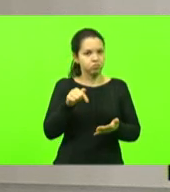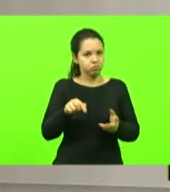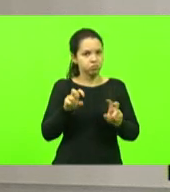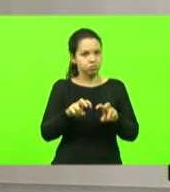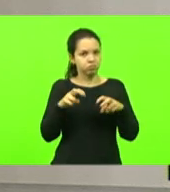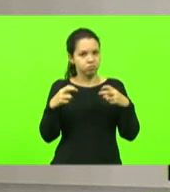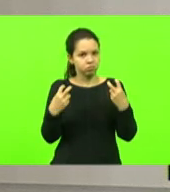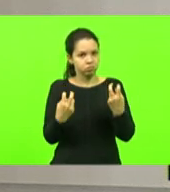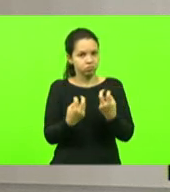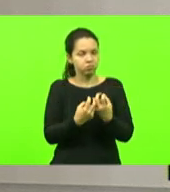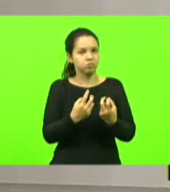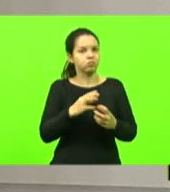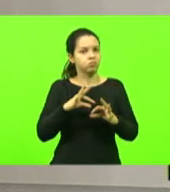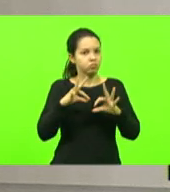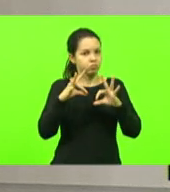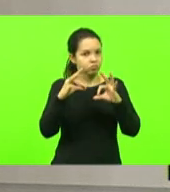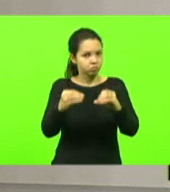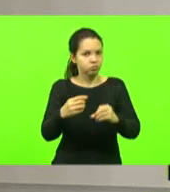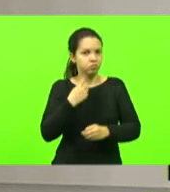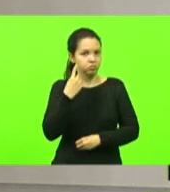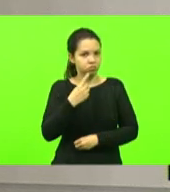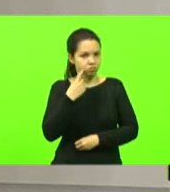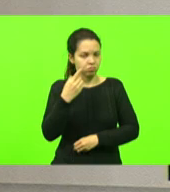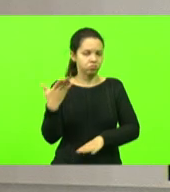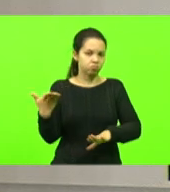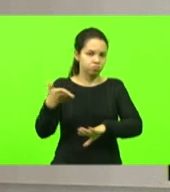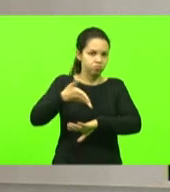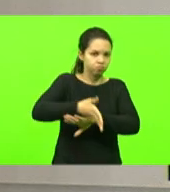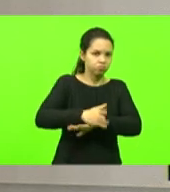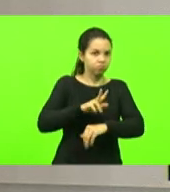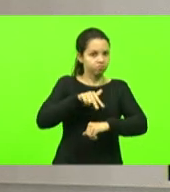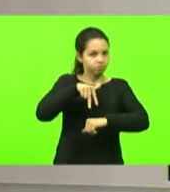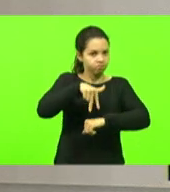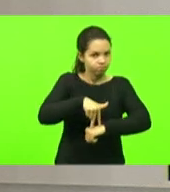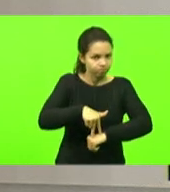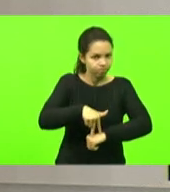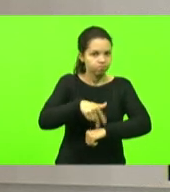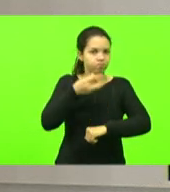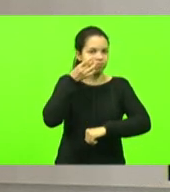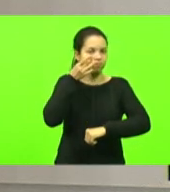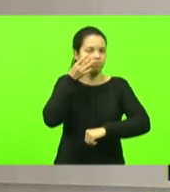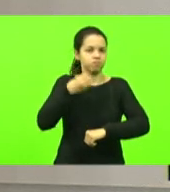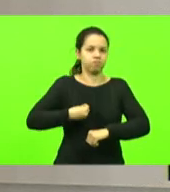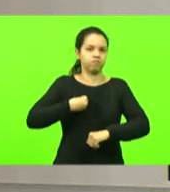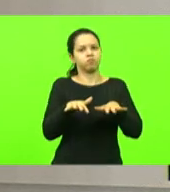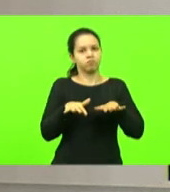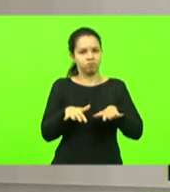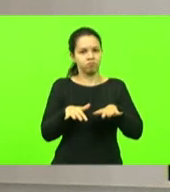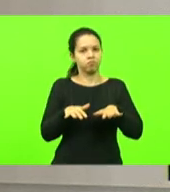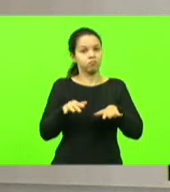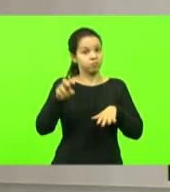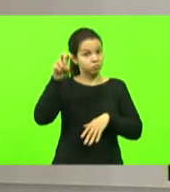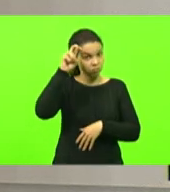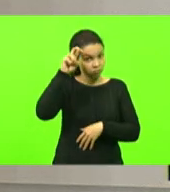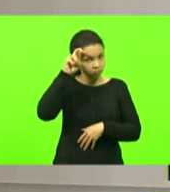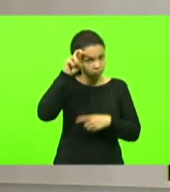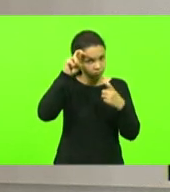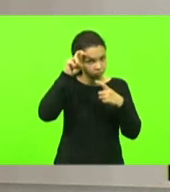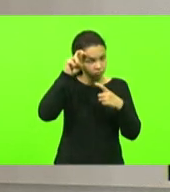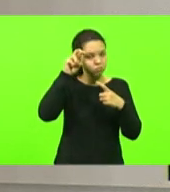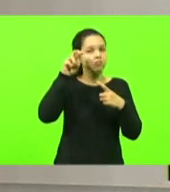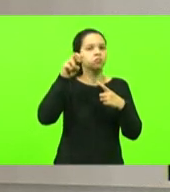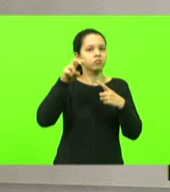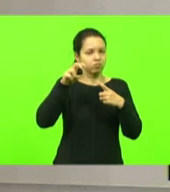todos os deputados deverão estar presentes aqui na seleção e na quinta-feira a sessão permanecerá